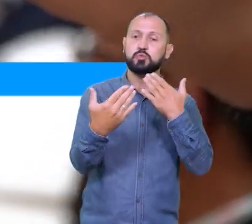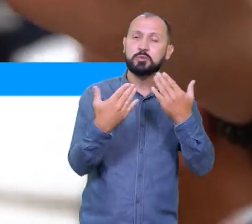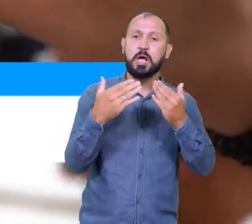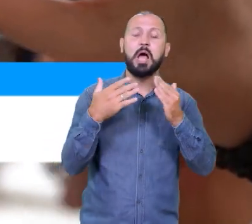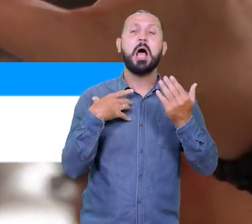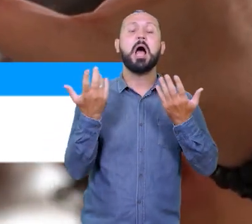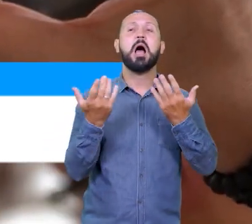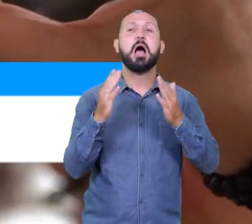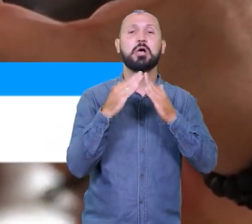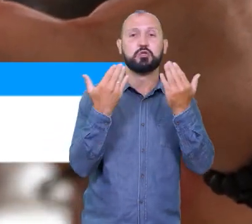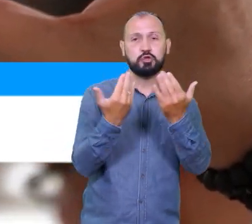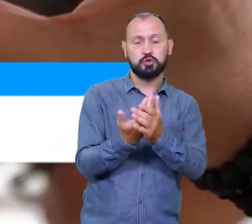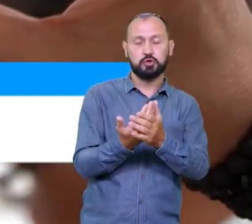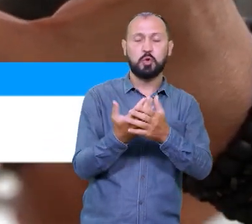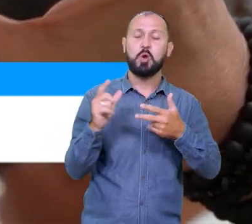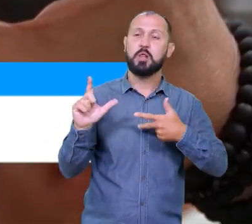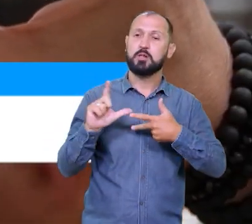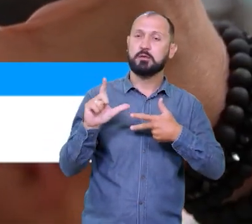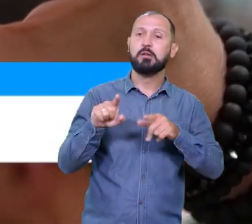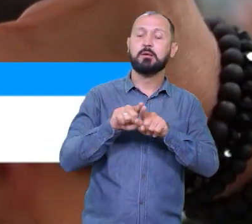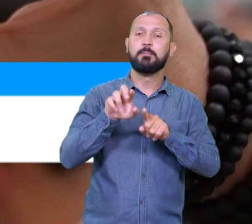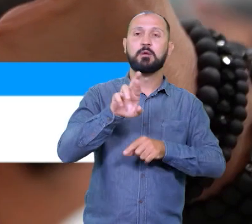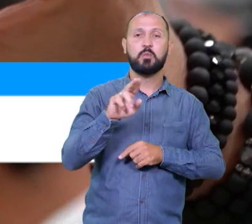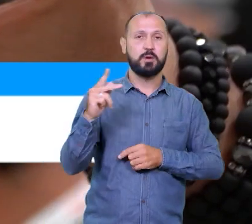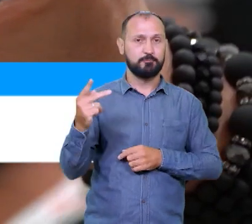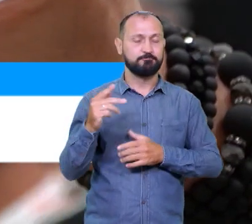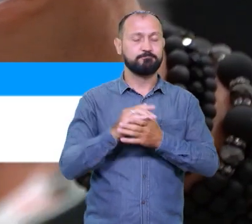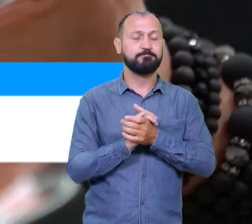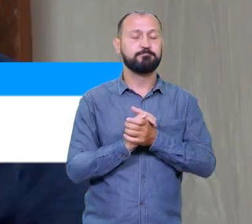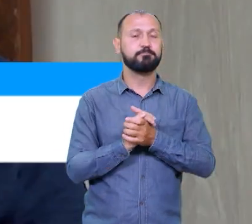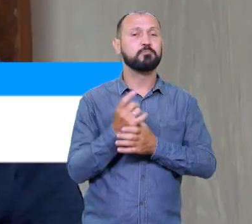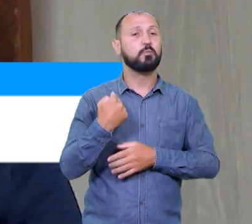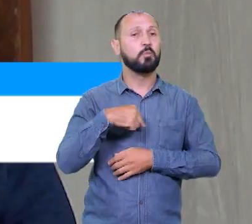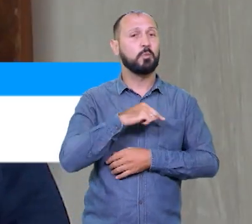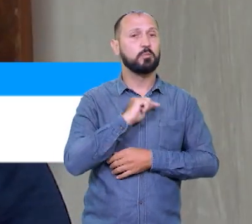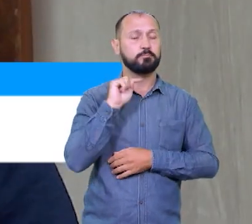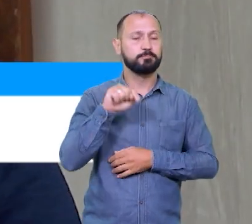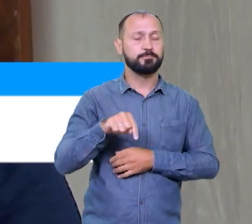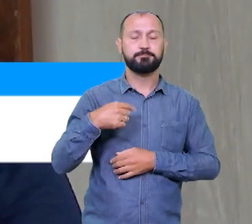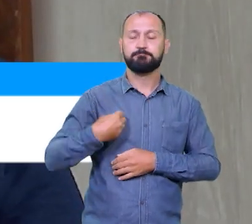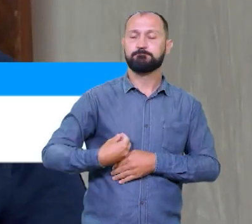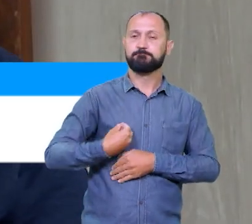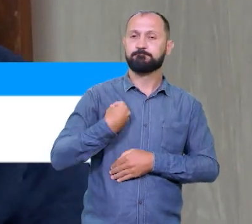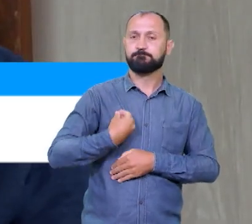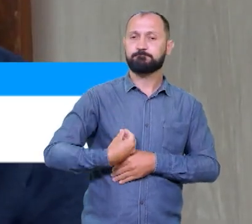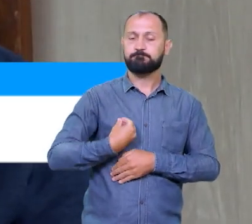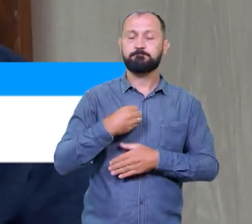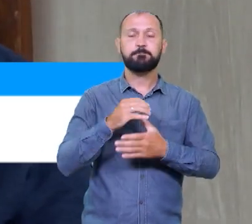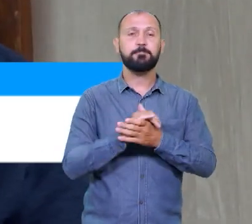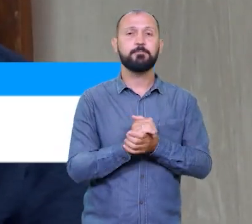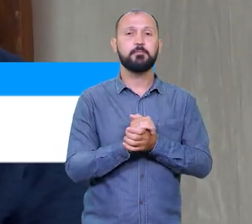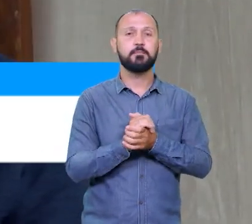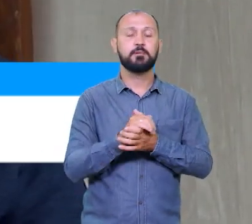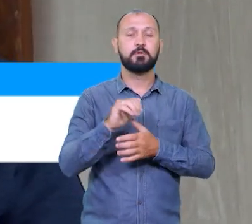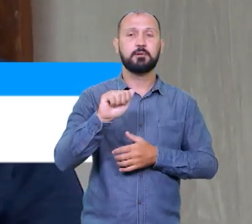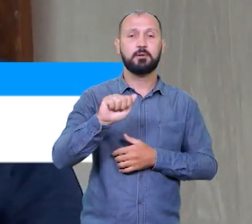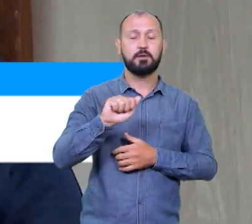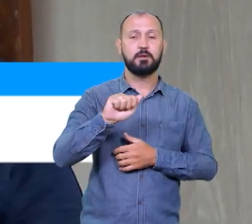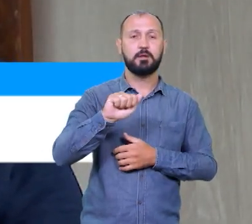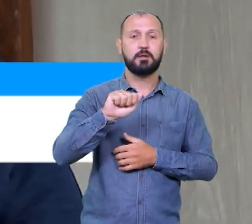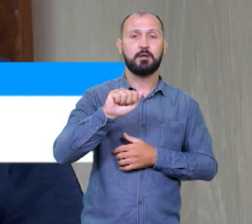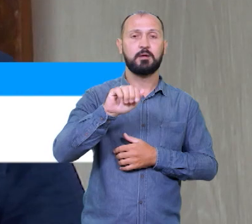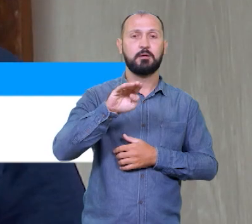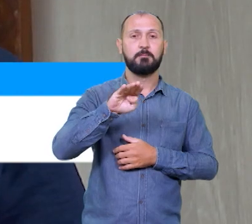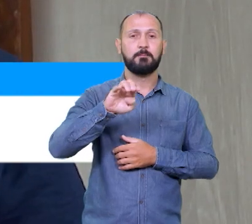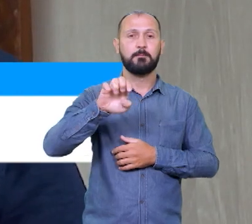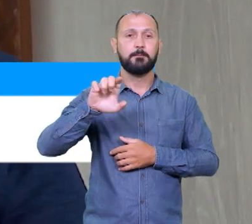mesas voltadas às escolas legislativas e aos recursos humanos. Nós aqui participamos da